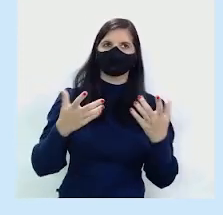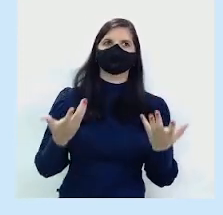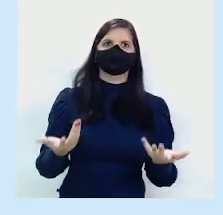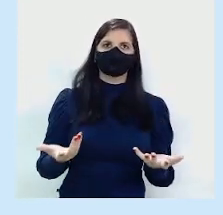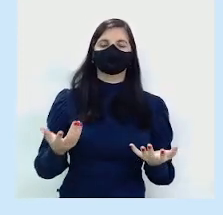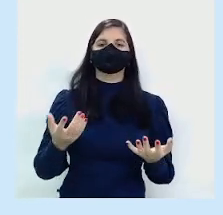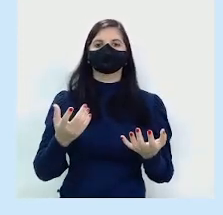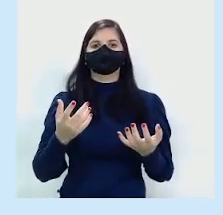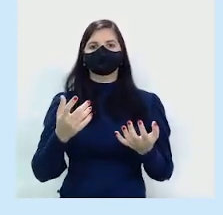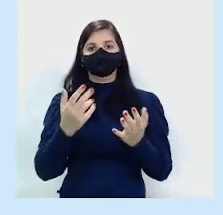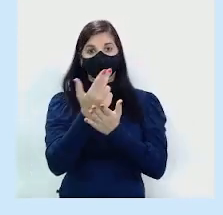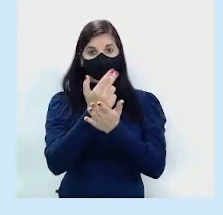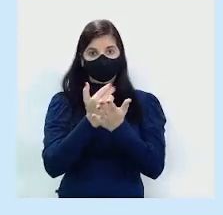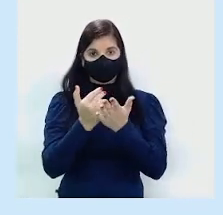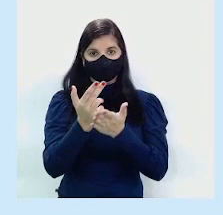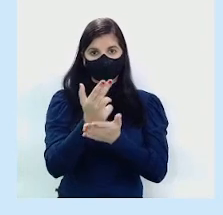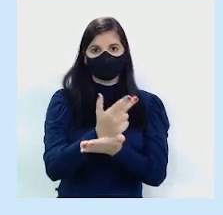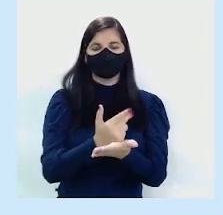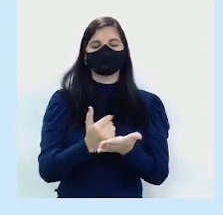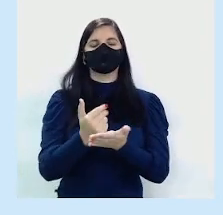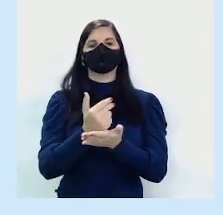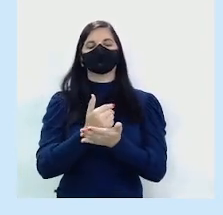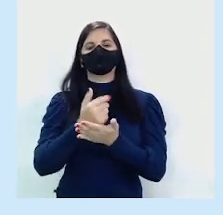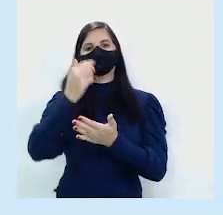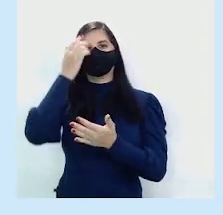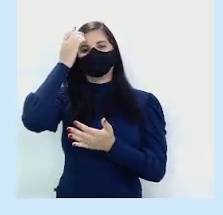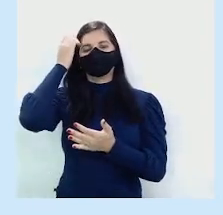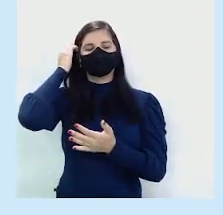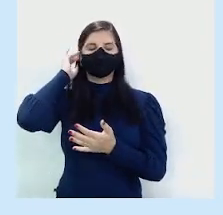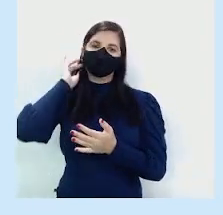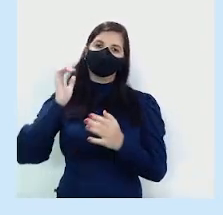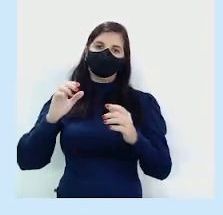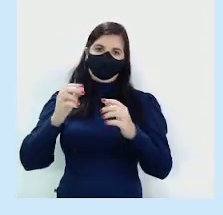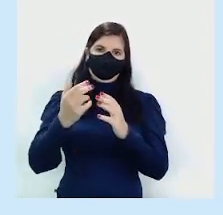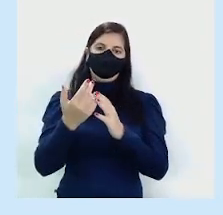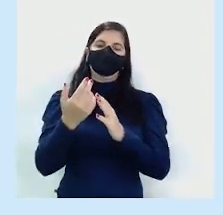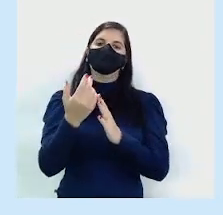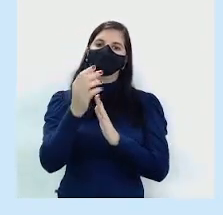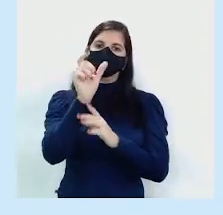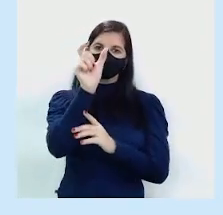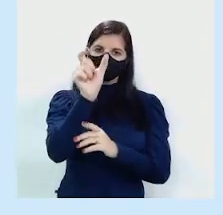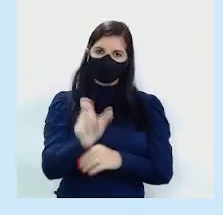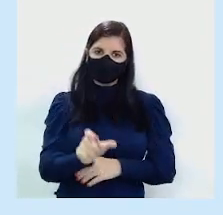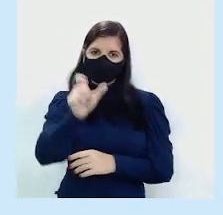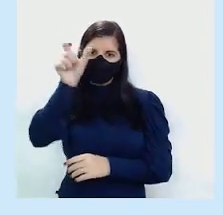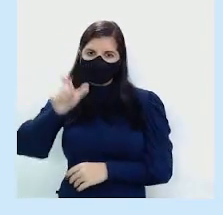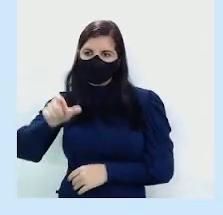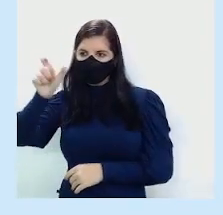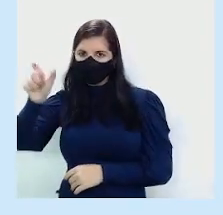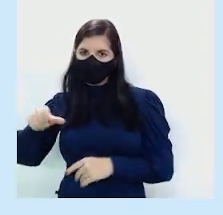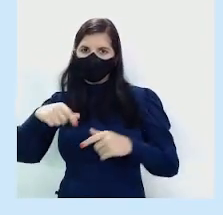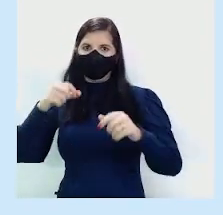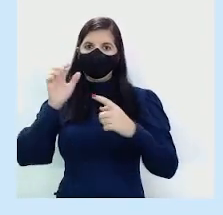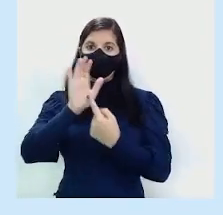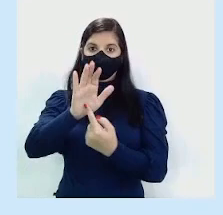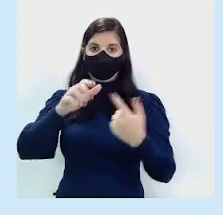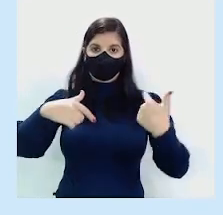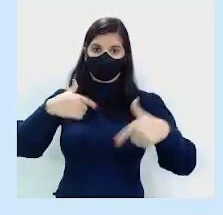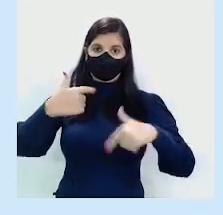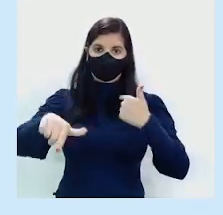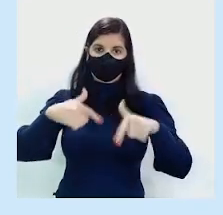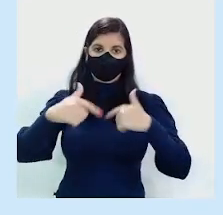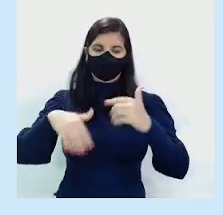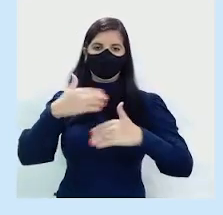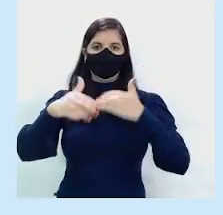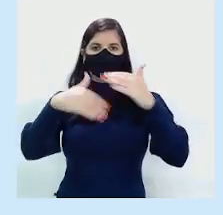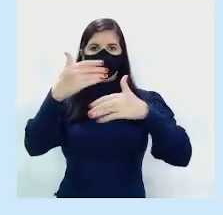podemos ter ilustrações, nós podemos ter gráficos mostrando um pouco ali, do trabalho desenvolvido